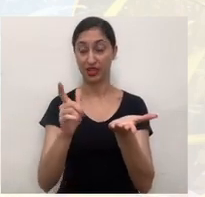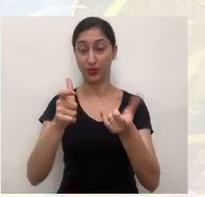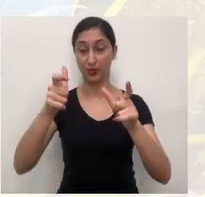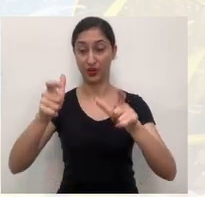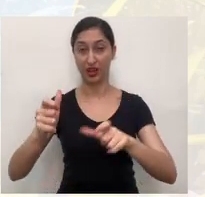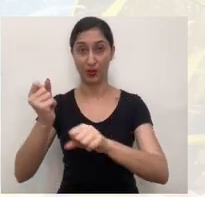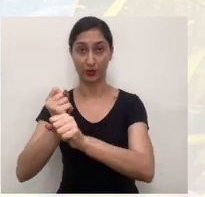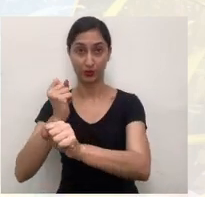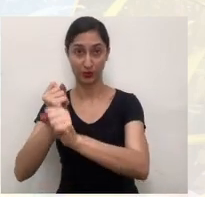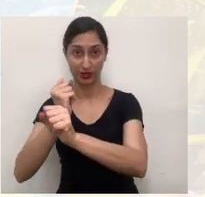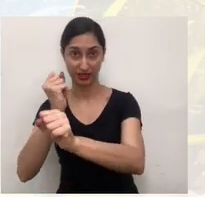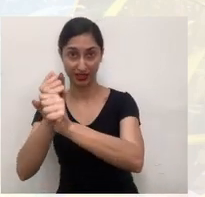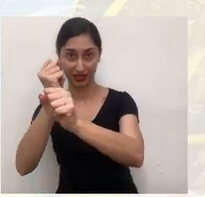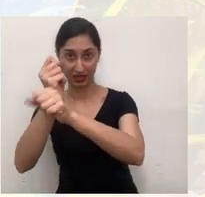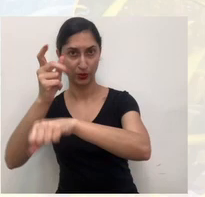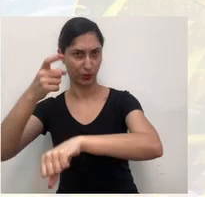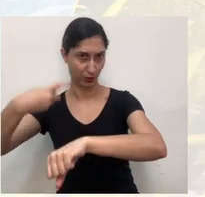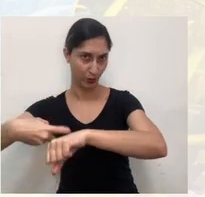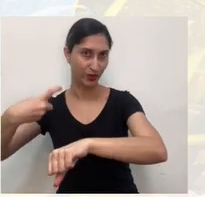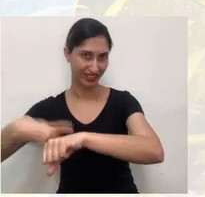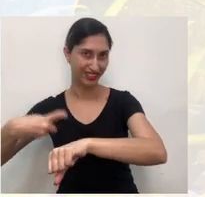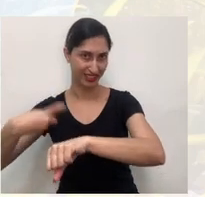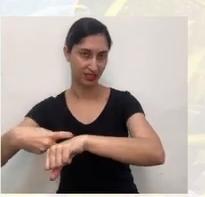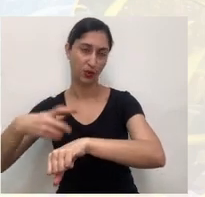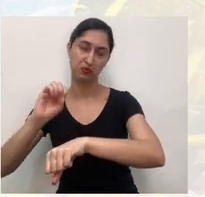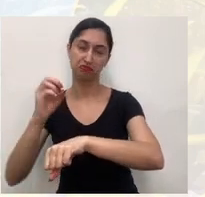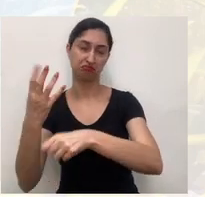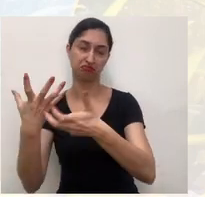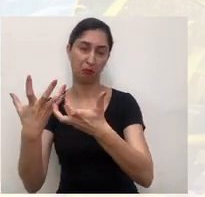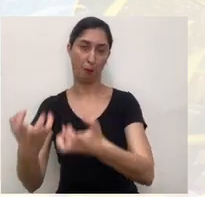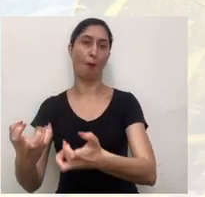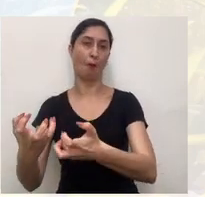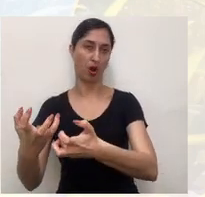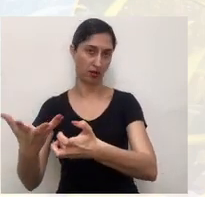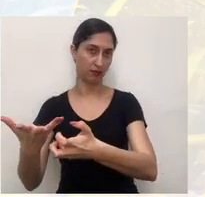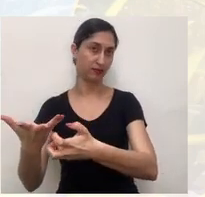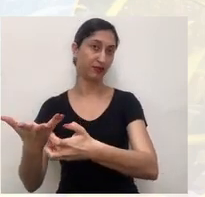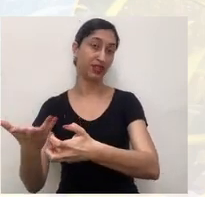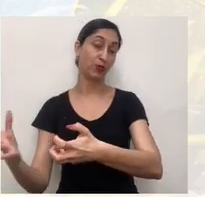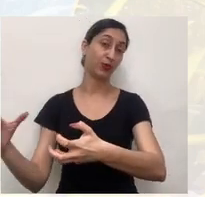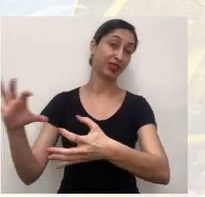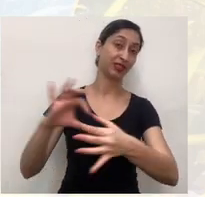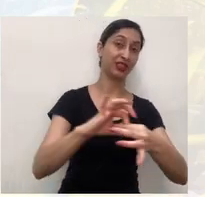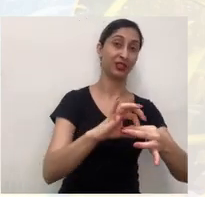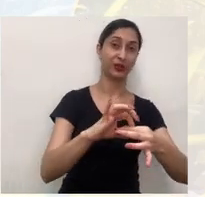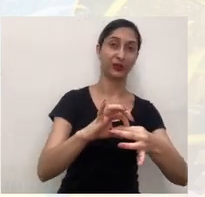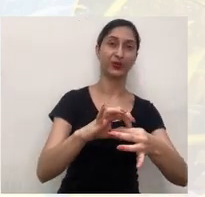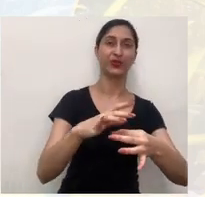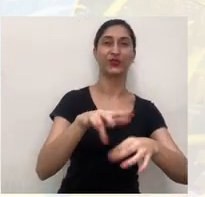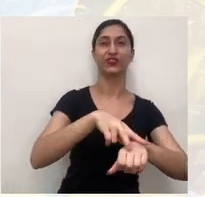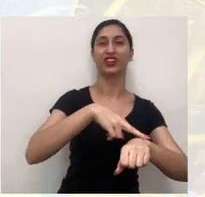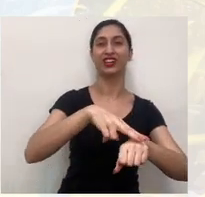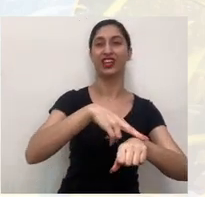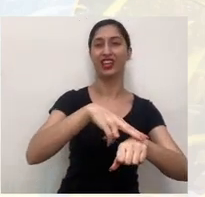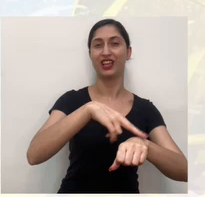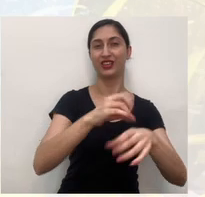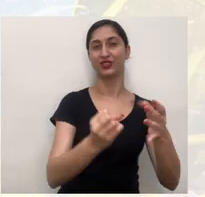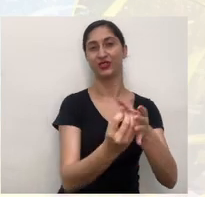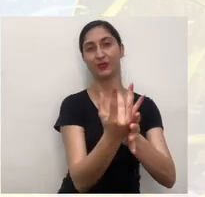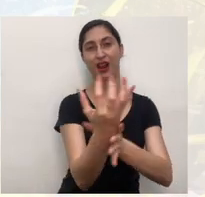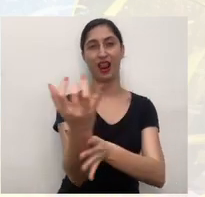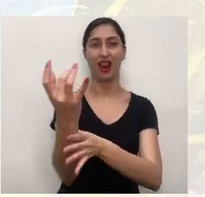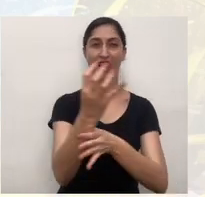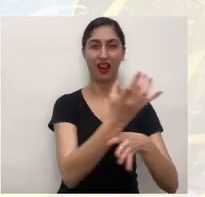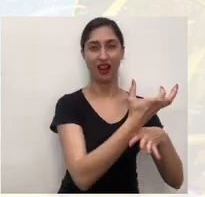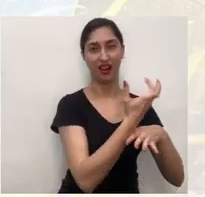construídas, superfícies duras ou secas, se vocês preferirem, com as superfícies verdes das jardineiras,